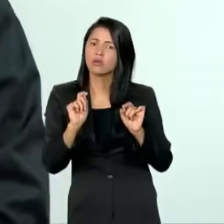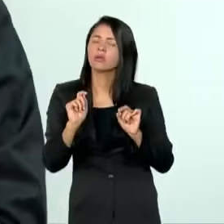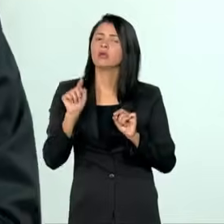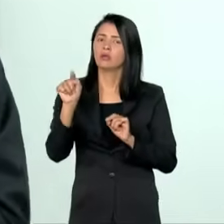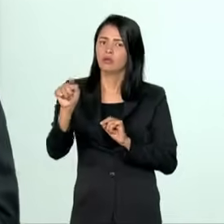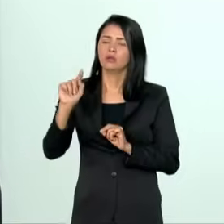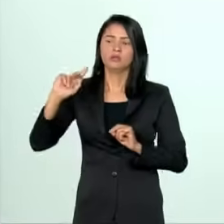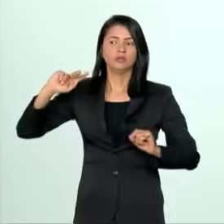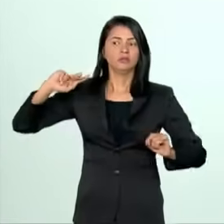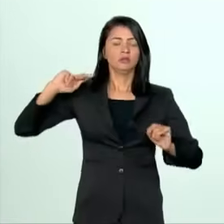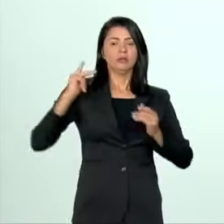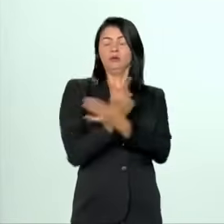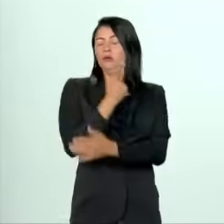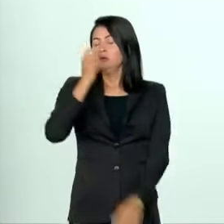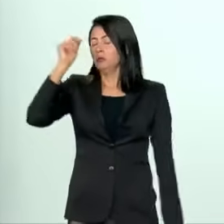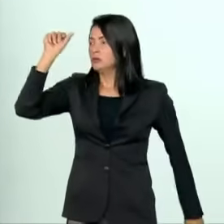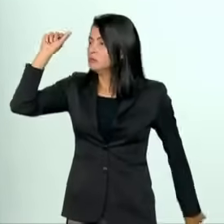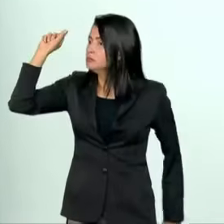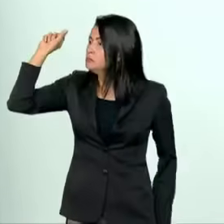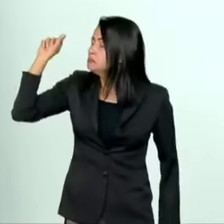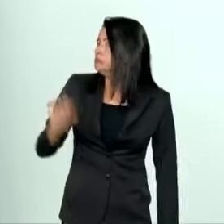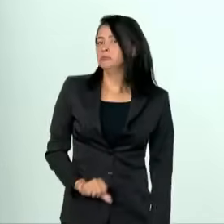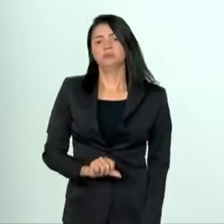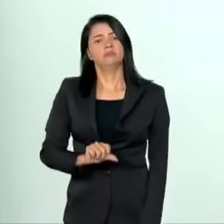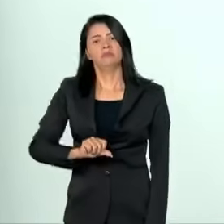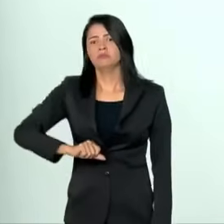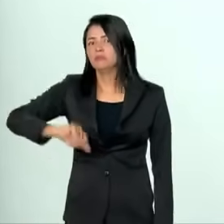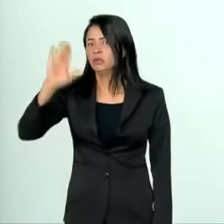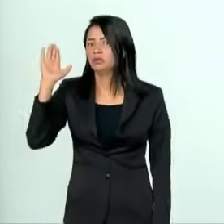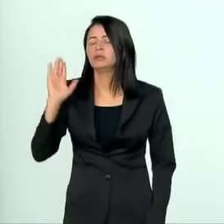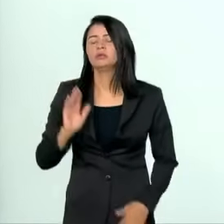a situação é muito pior do que parece.